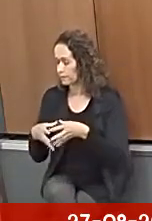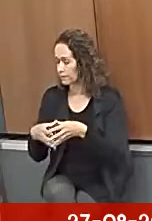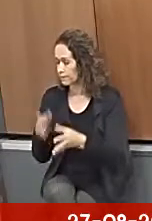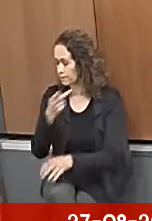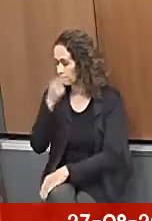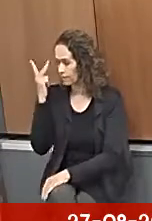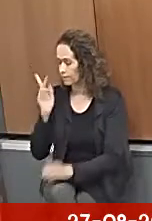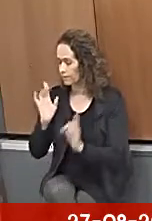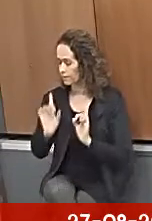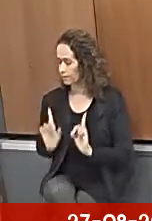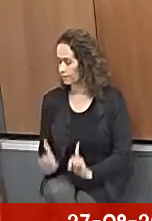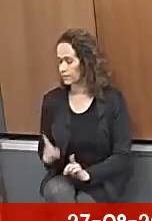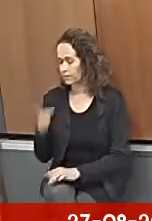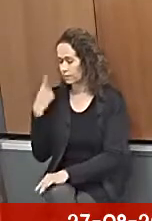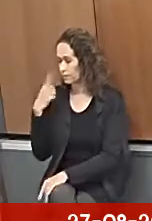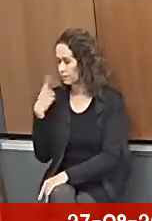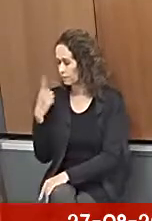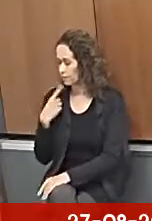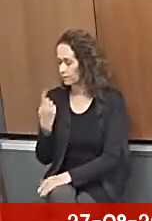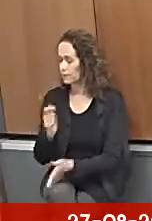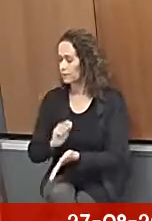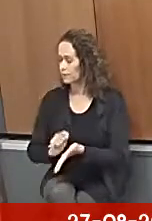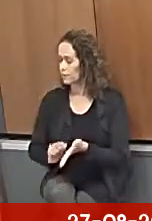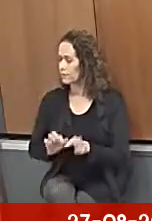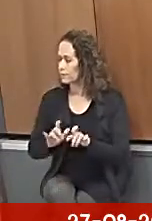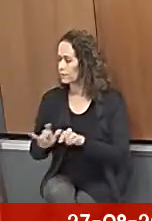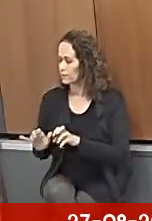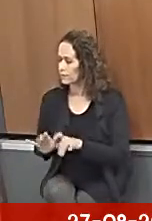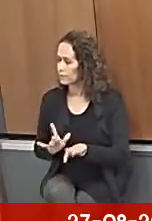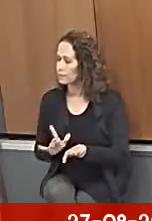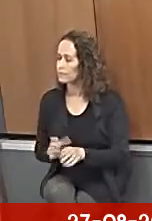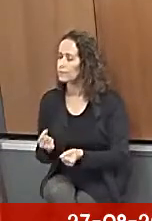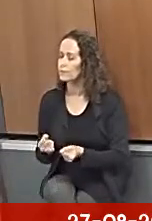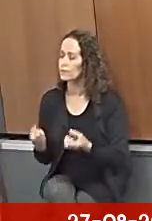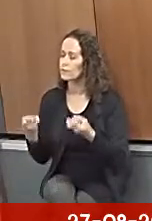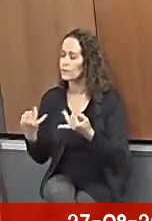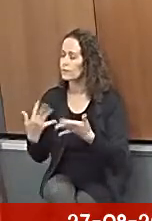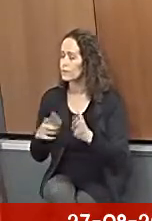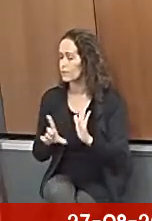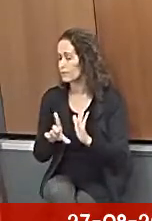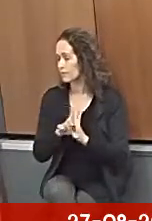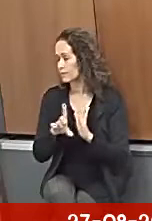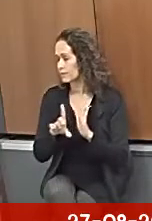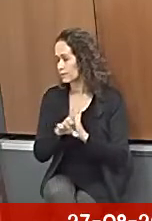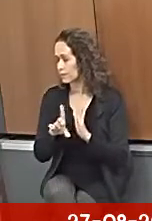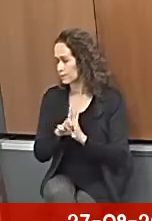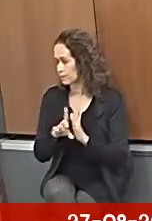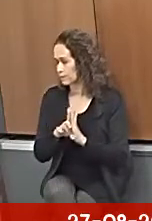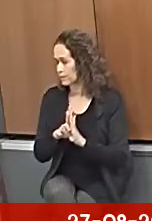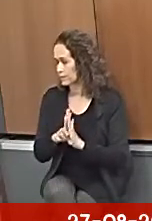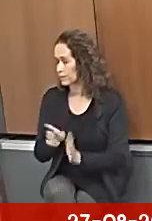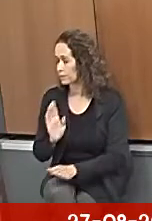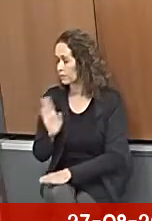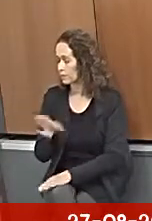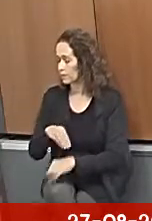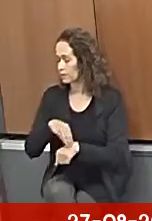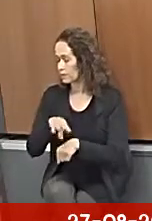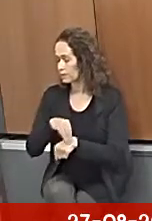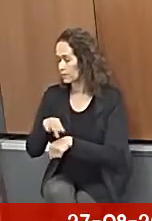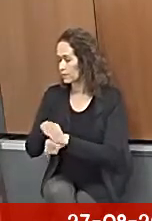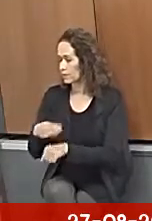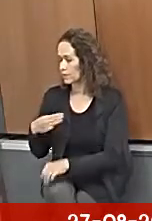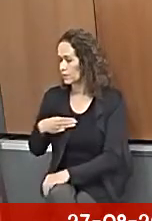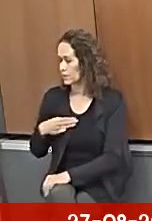os deputados que subscreve requer a vossa excelência nos termos regimentais seja em sejam encaminhadas ao